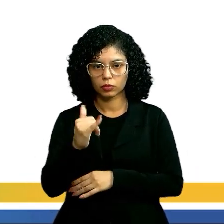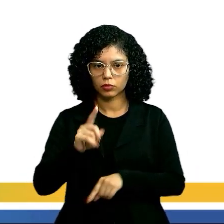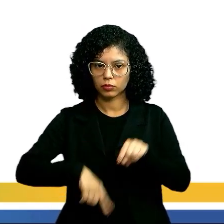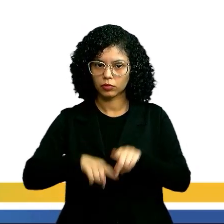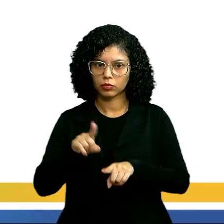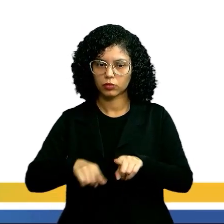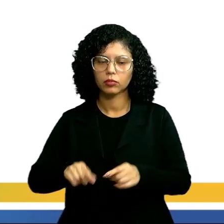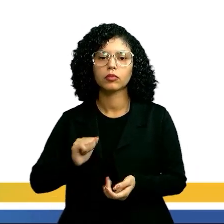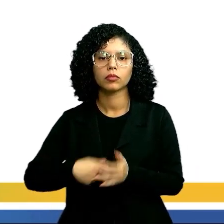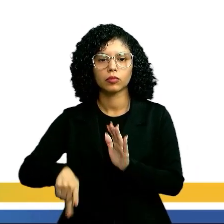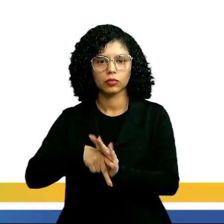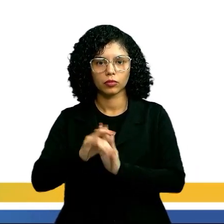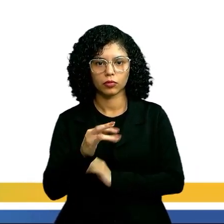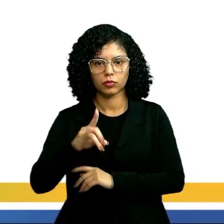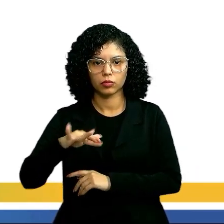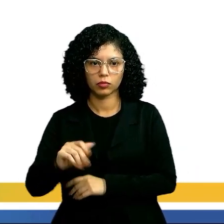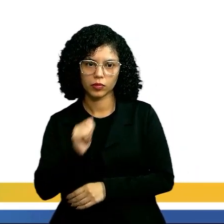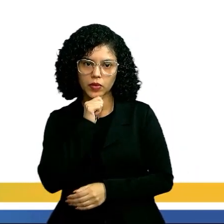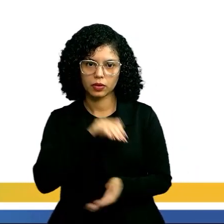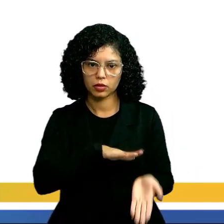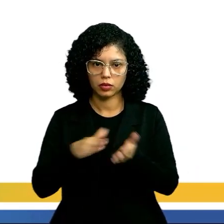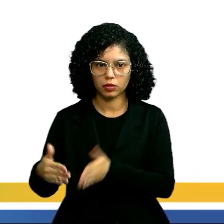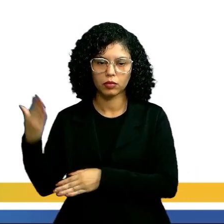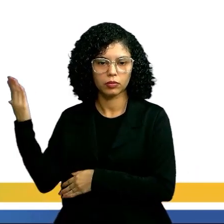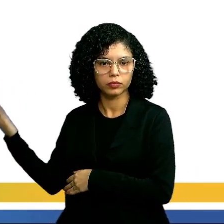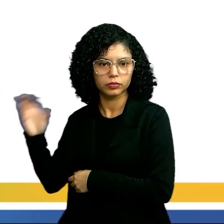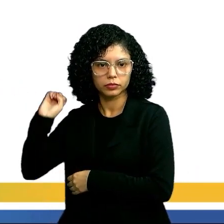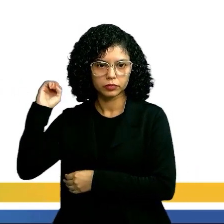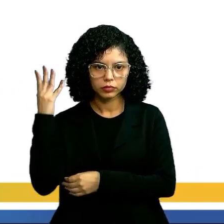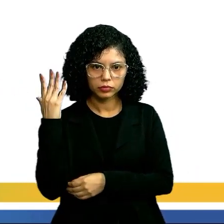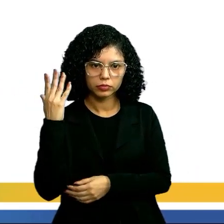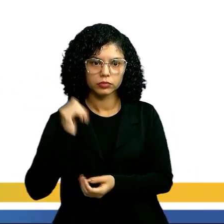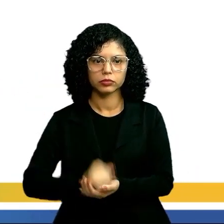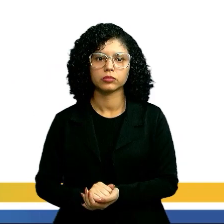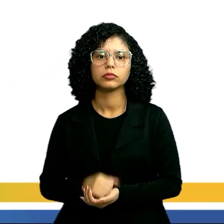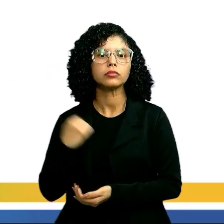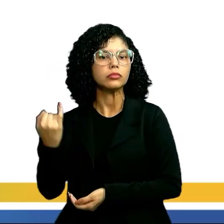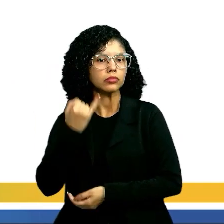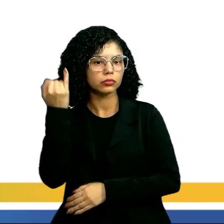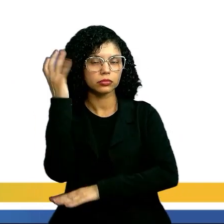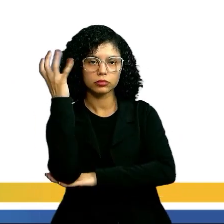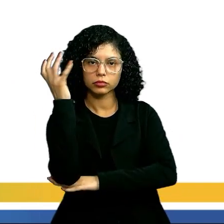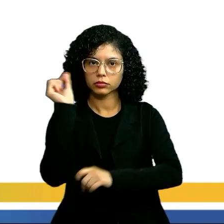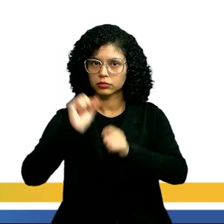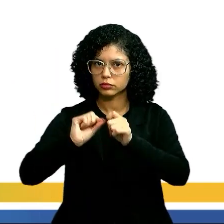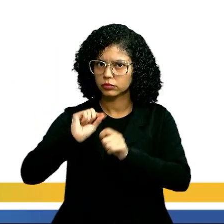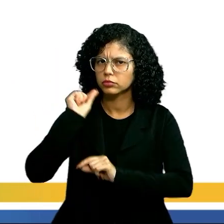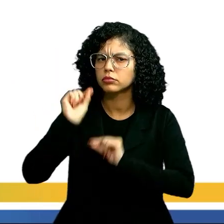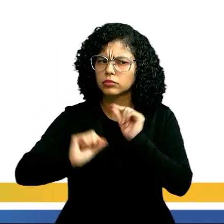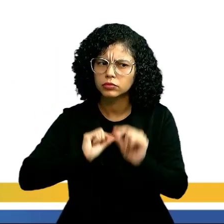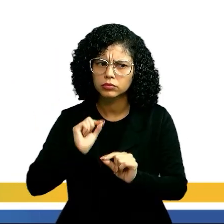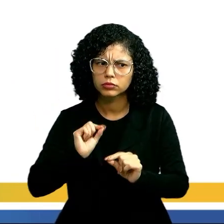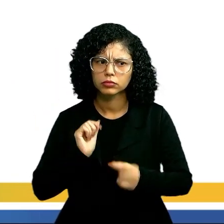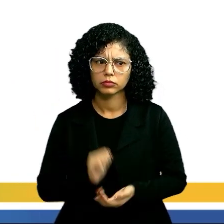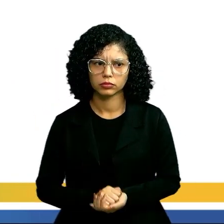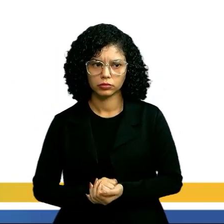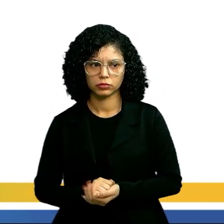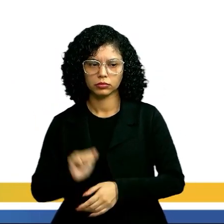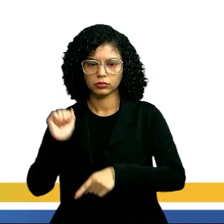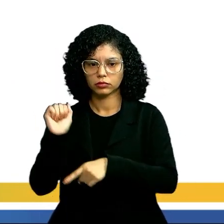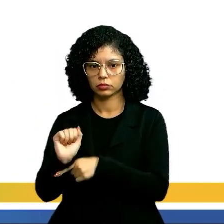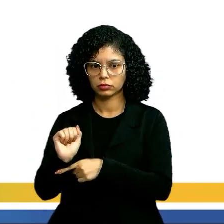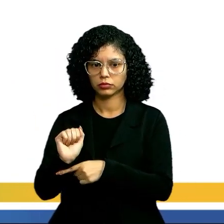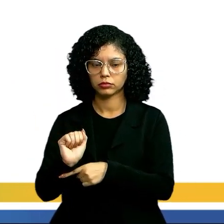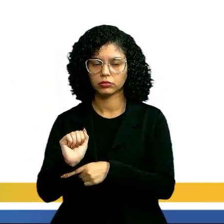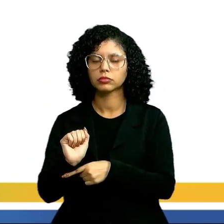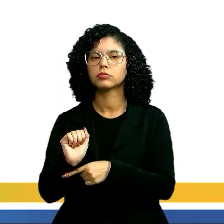no ecossistema, como esquematizado ao lado, ocorra, é primordial que a planta realize o quê?